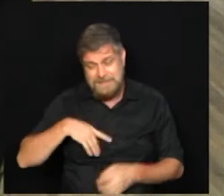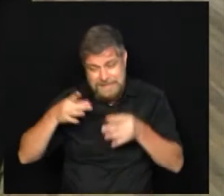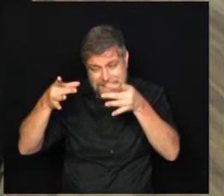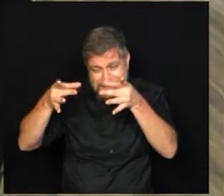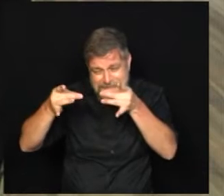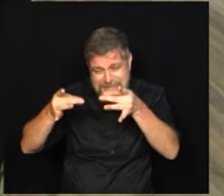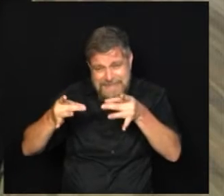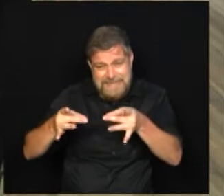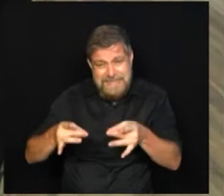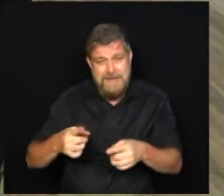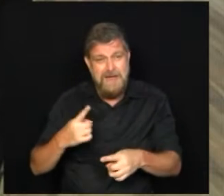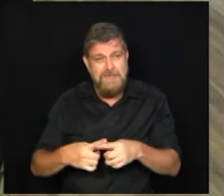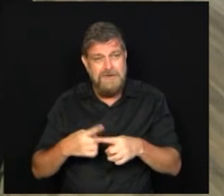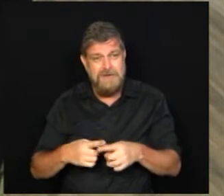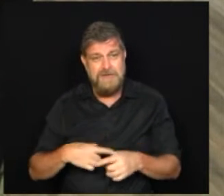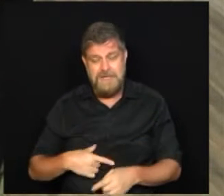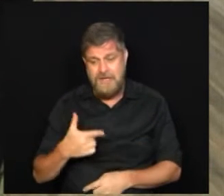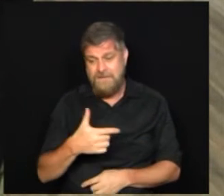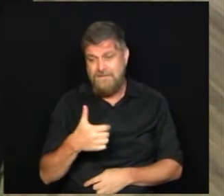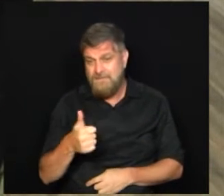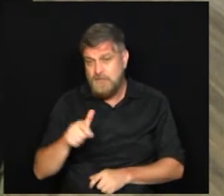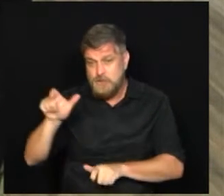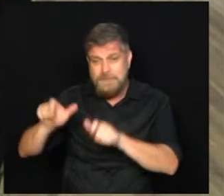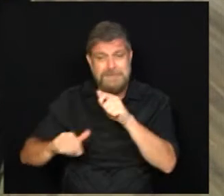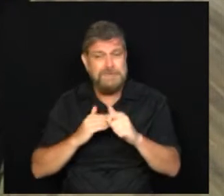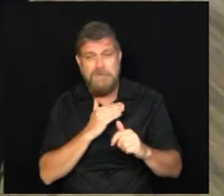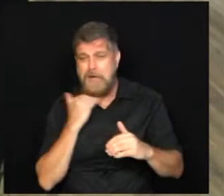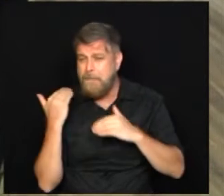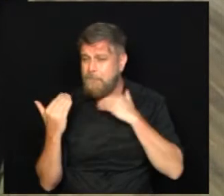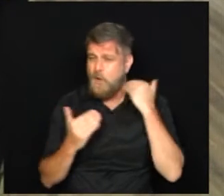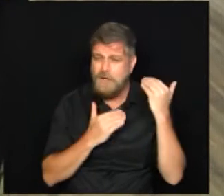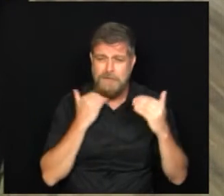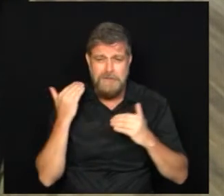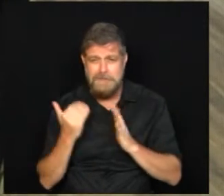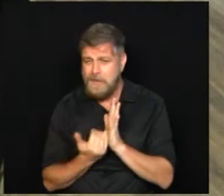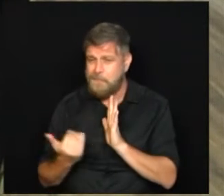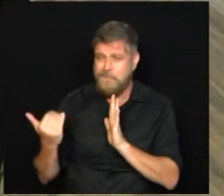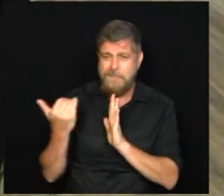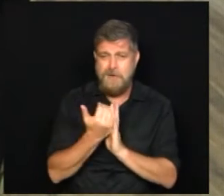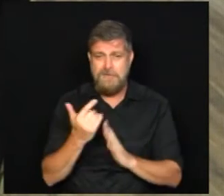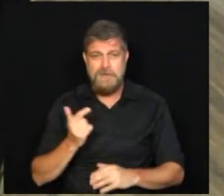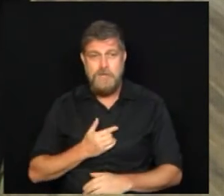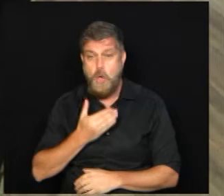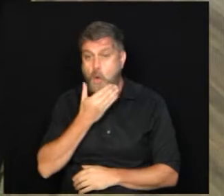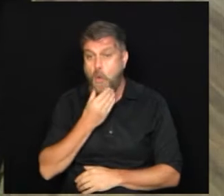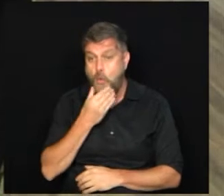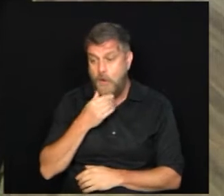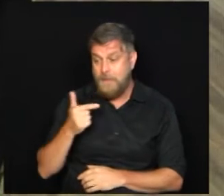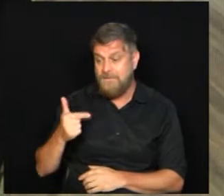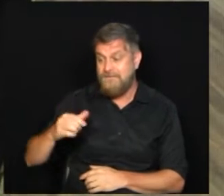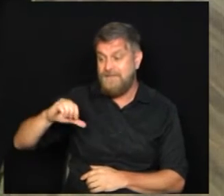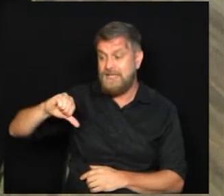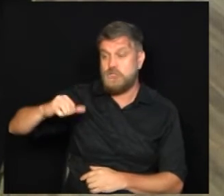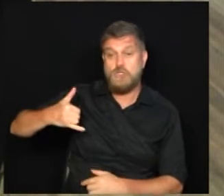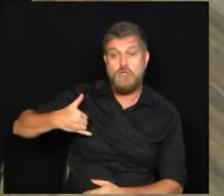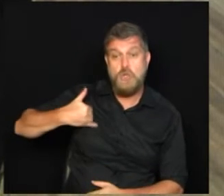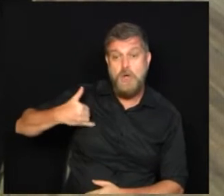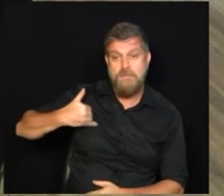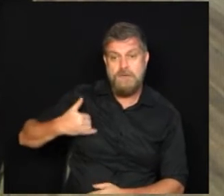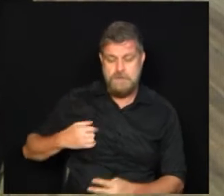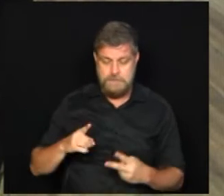detalhamento né porque são 21 óbitos são muitos casos mas a gente pega aqui um homem de 29 um